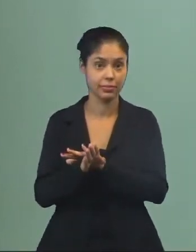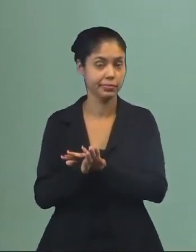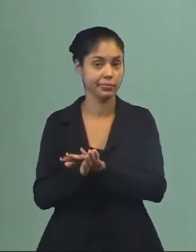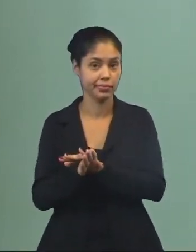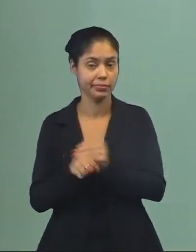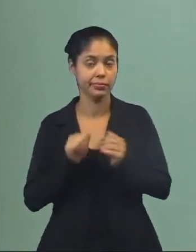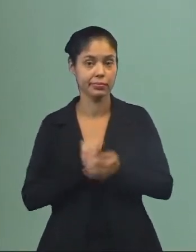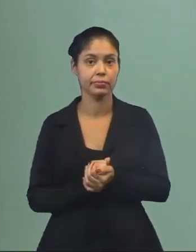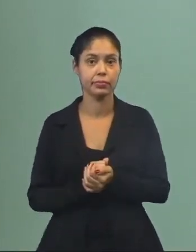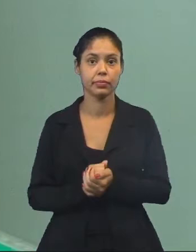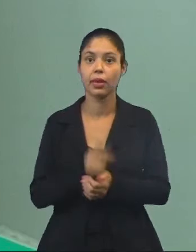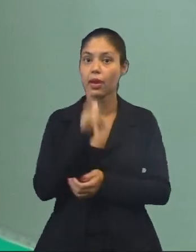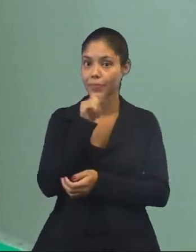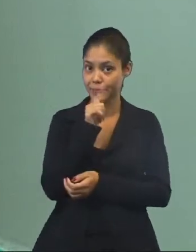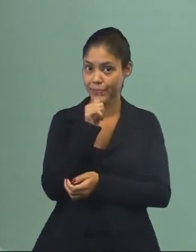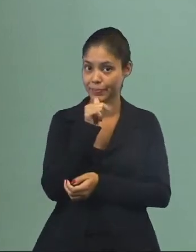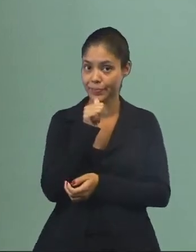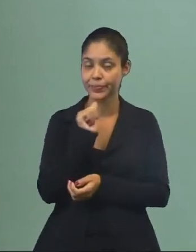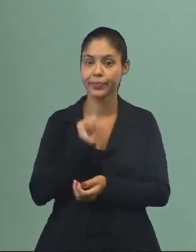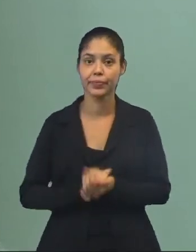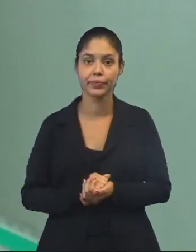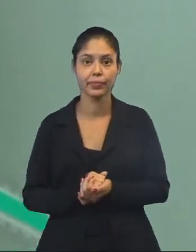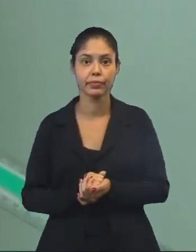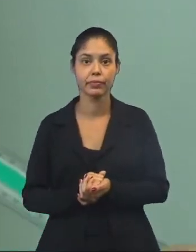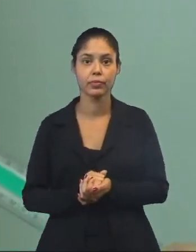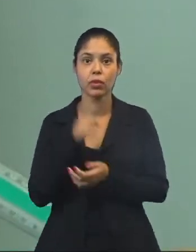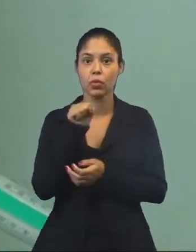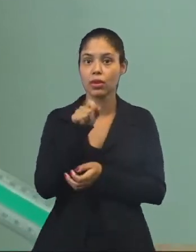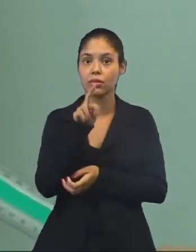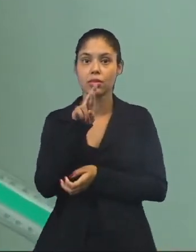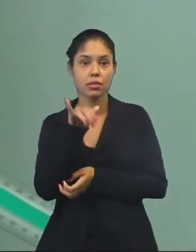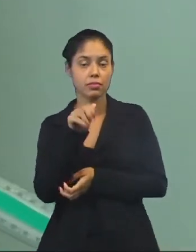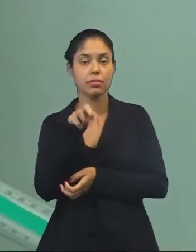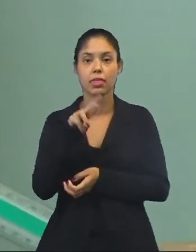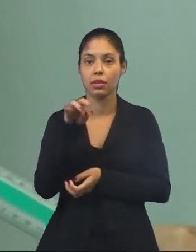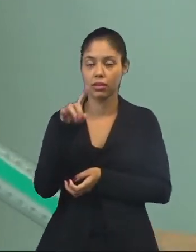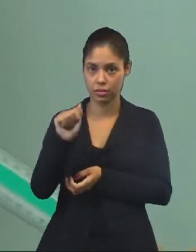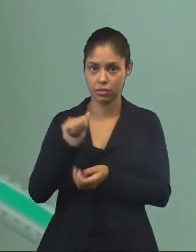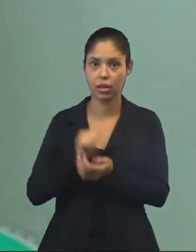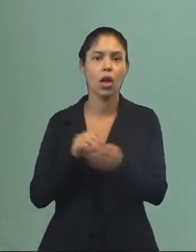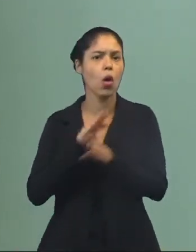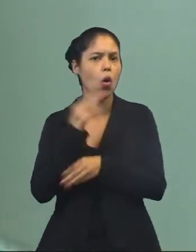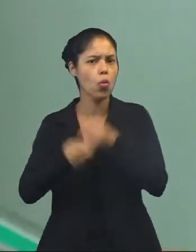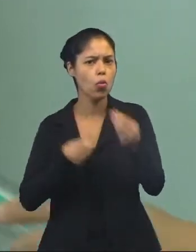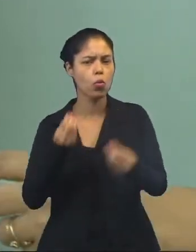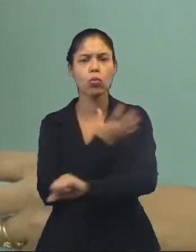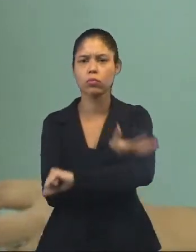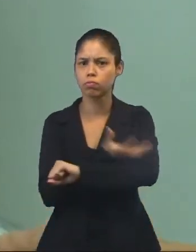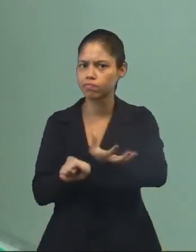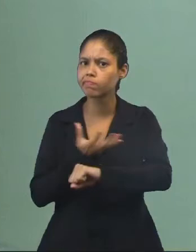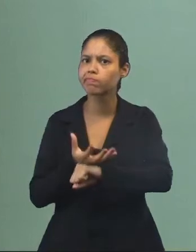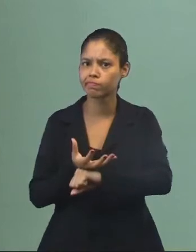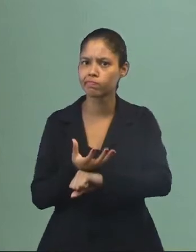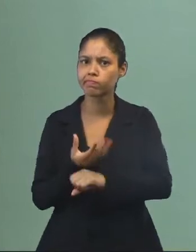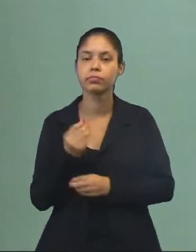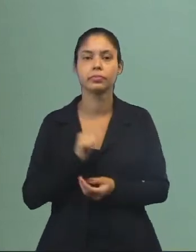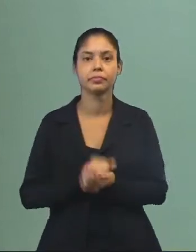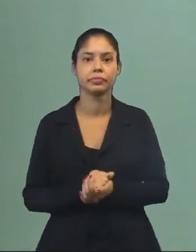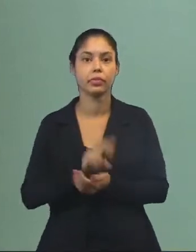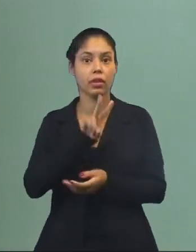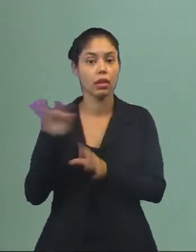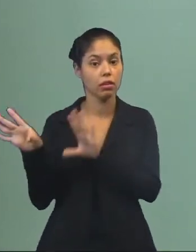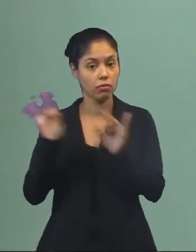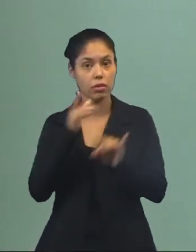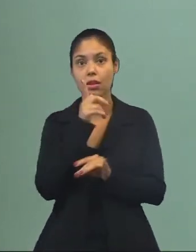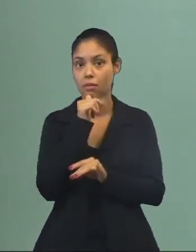solo. Então, tem a água e tem os minerais. Como é que a água obtém, como é que a planta obtém essa água? Através da água que,